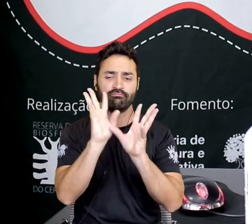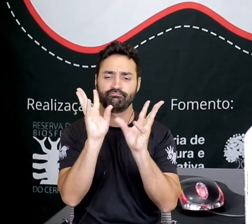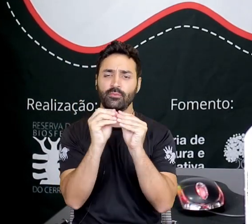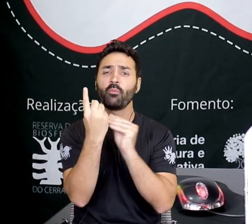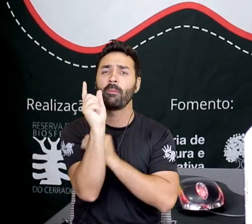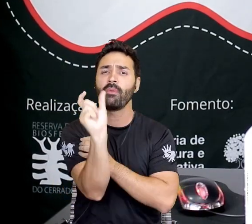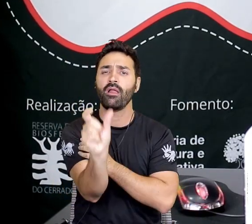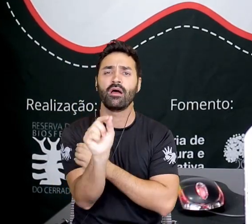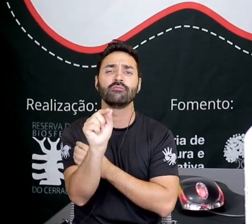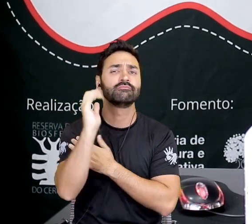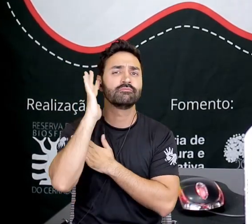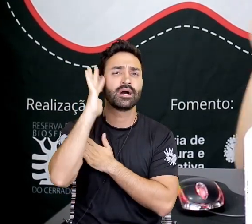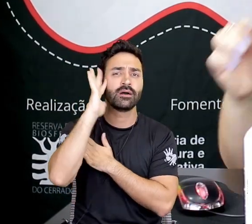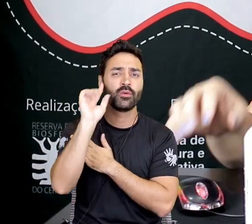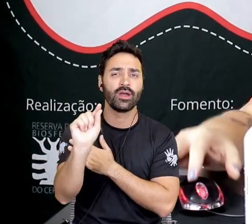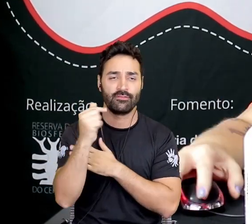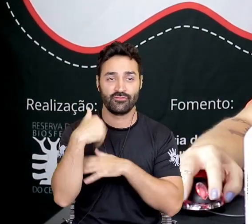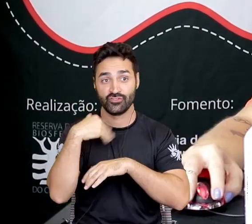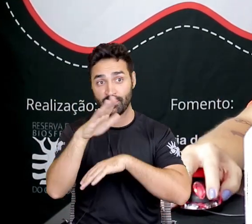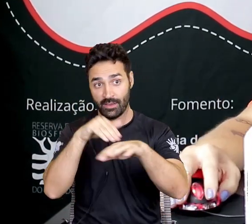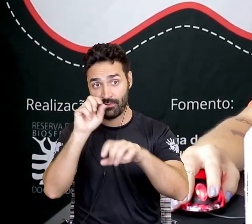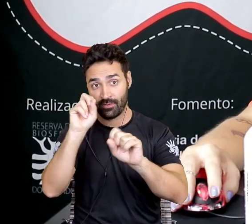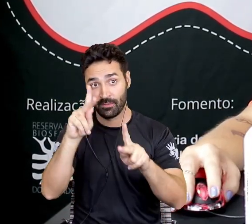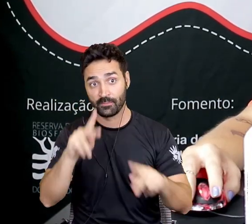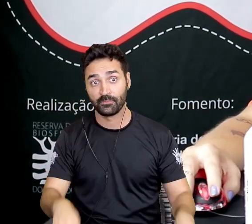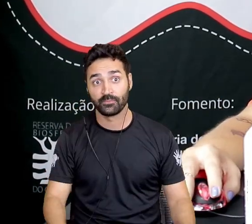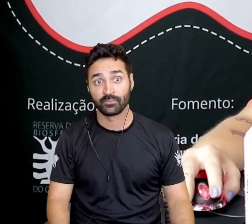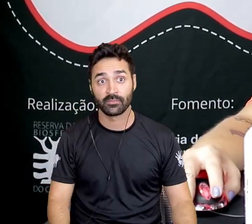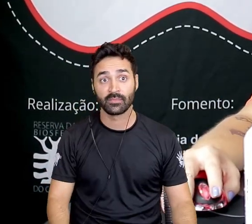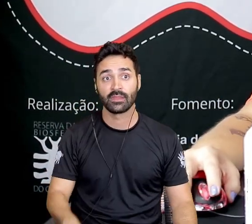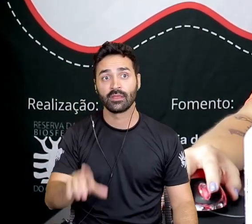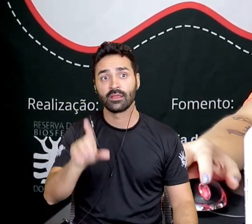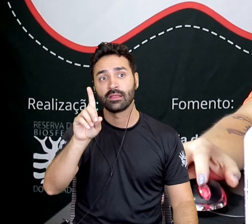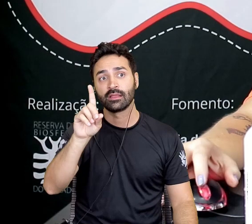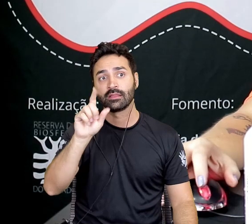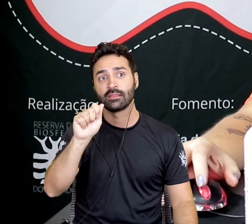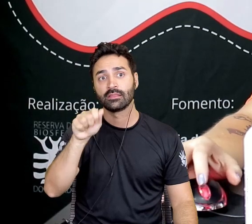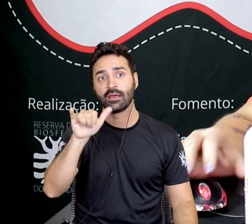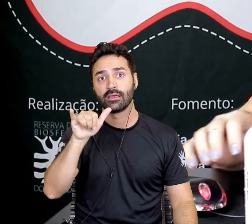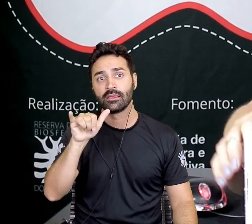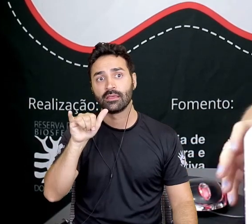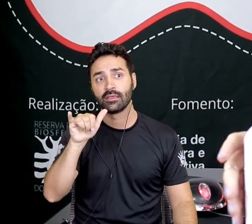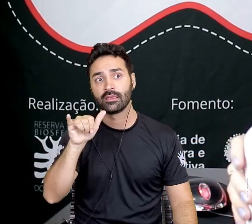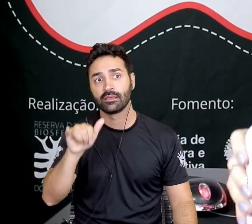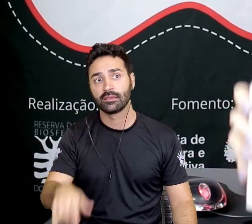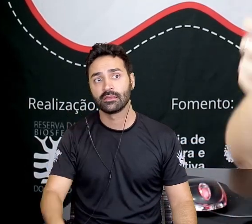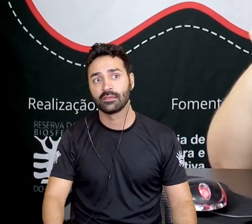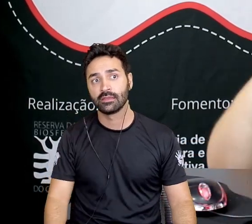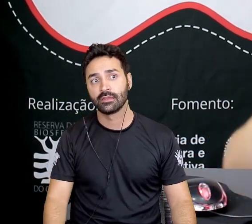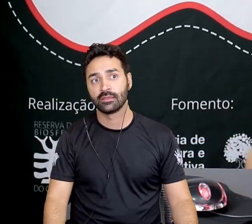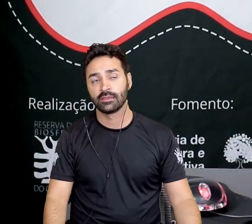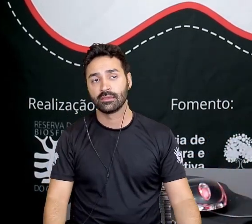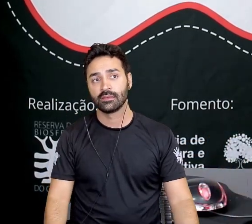palavra, ok? Vou chamar. Dai Mendes.